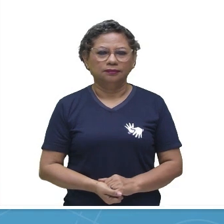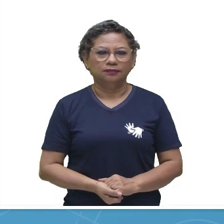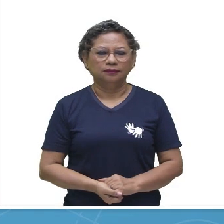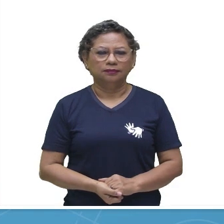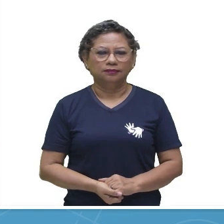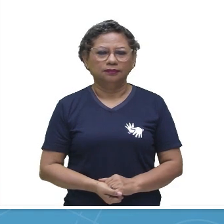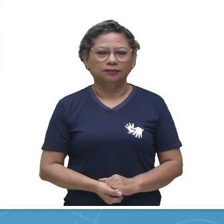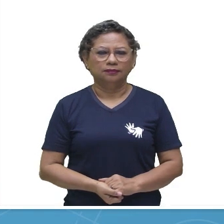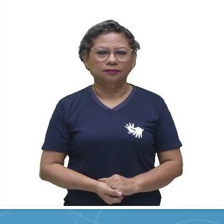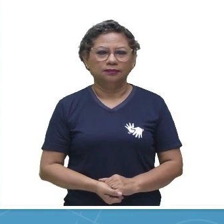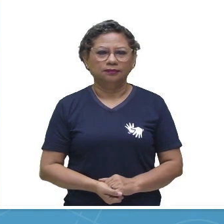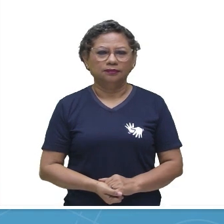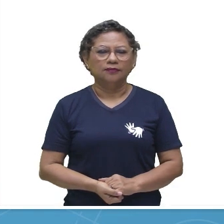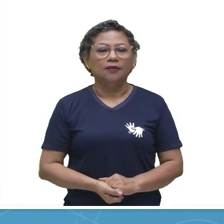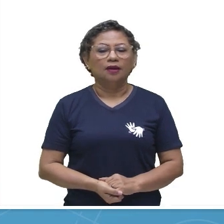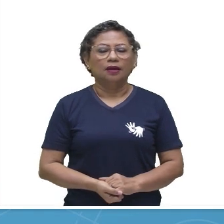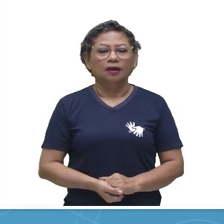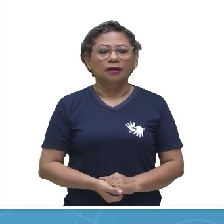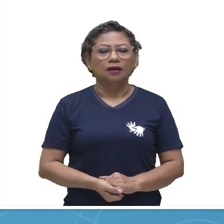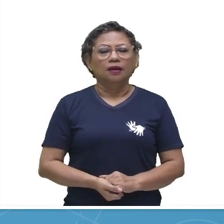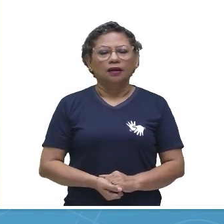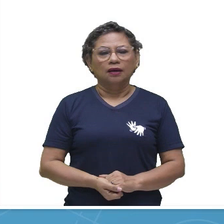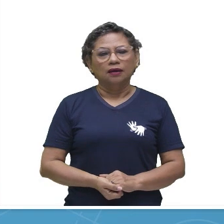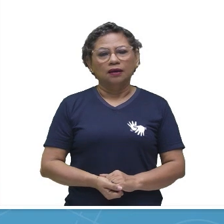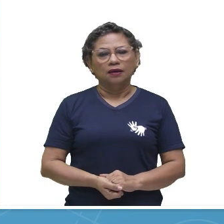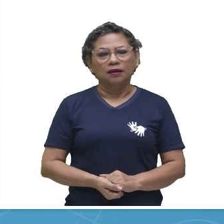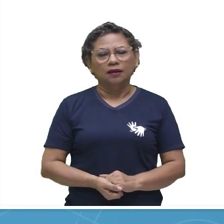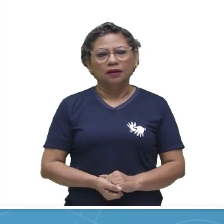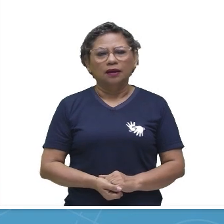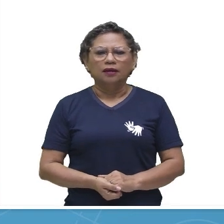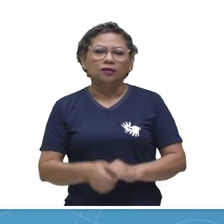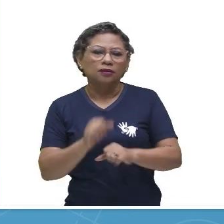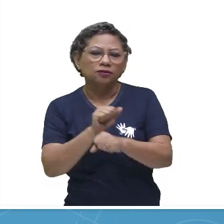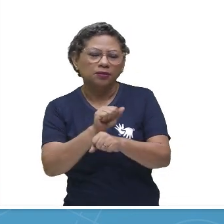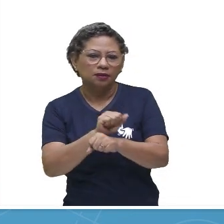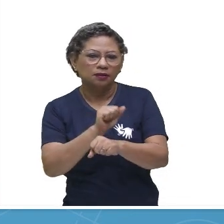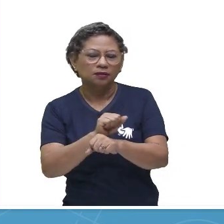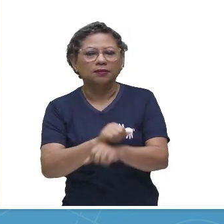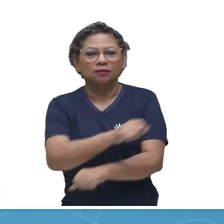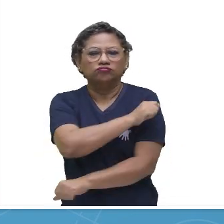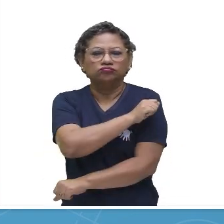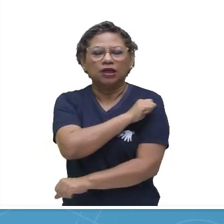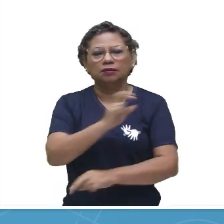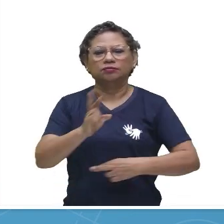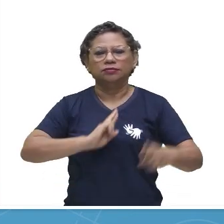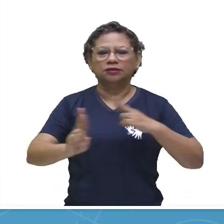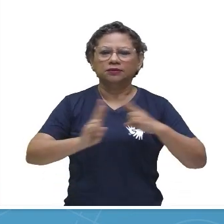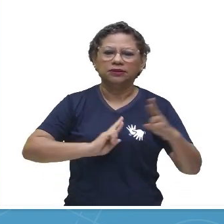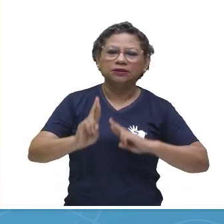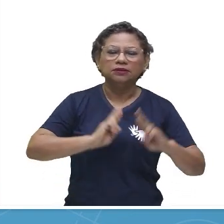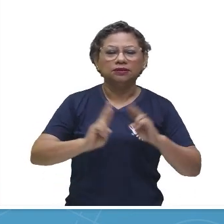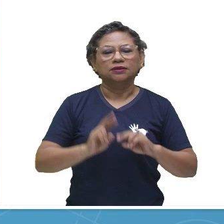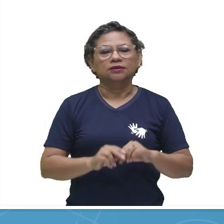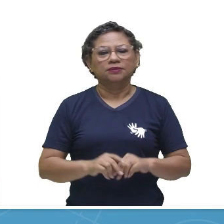Muito bem, vamos retornar aqui à nossa correção. Estava acompanhando aqui pelo chat ainda, o pessoal meio inibido ainda com relação aí, mas mesmo assim